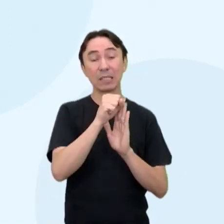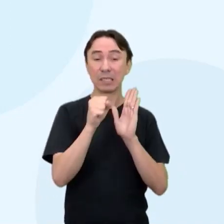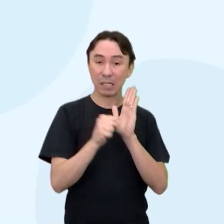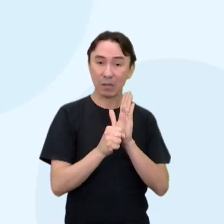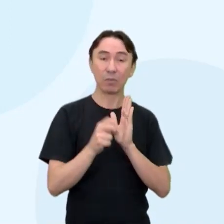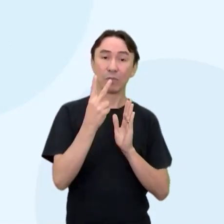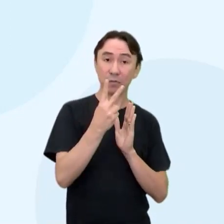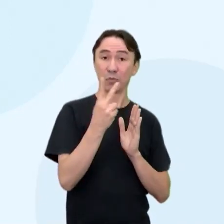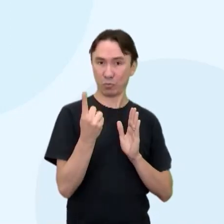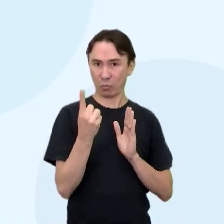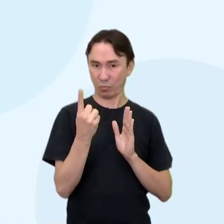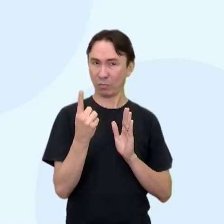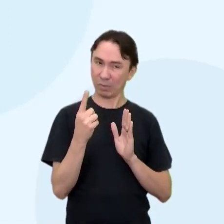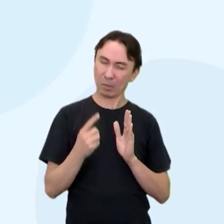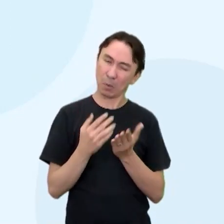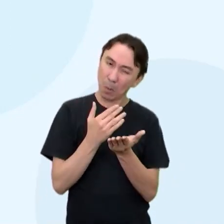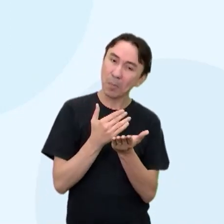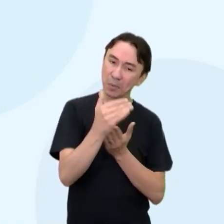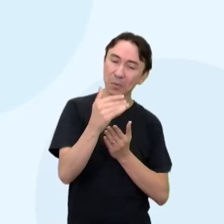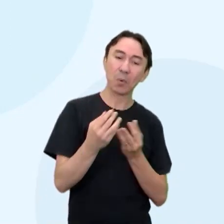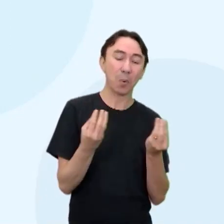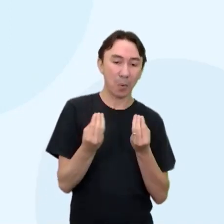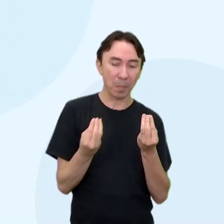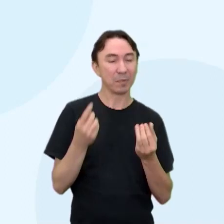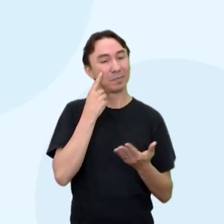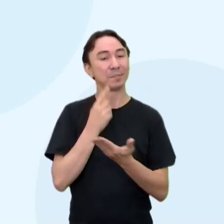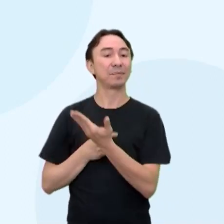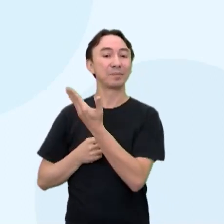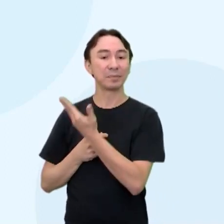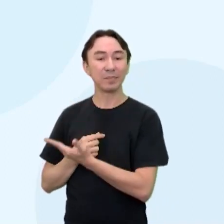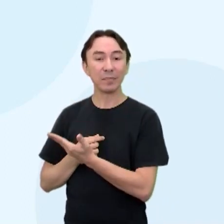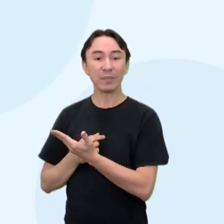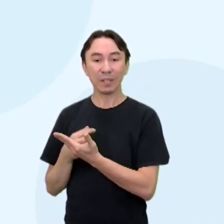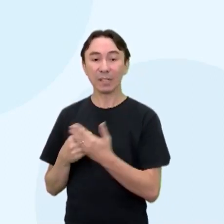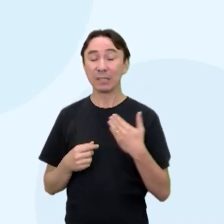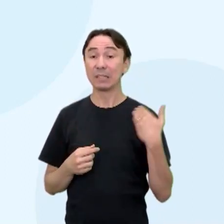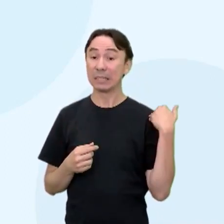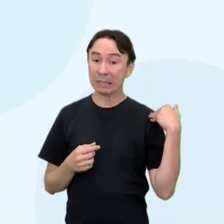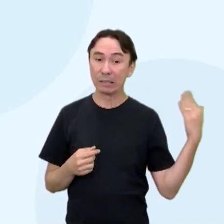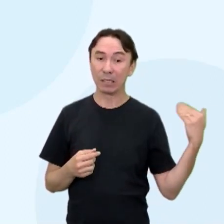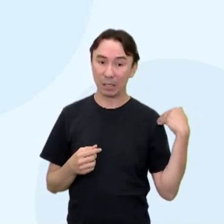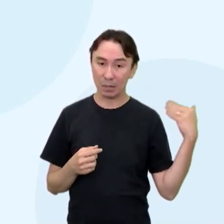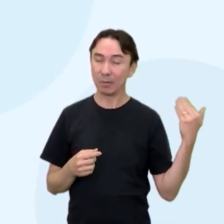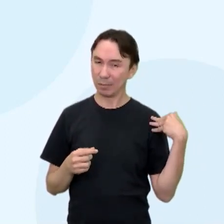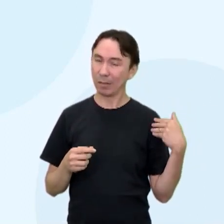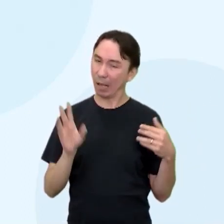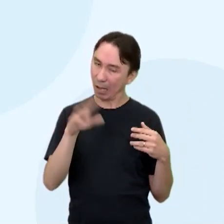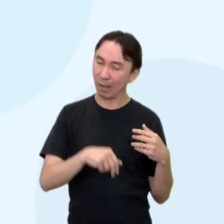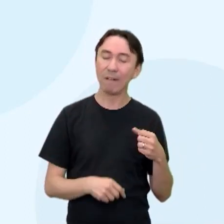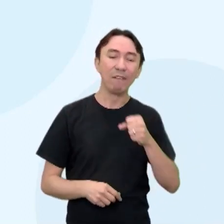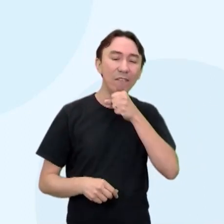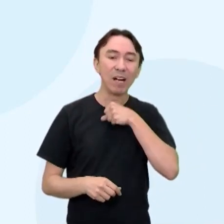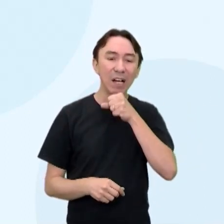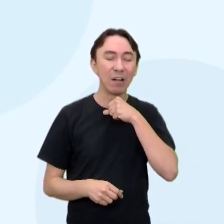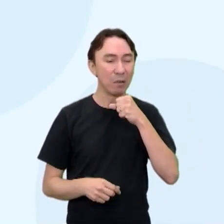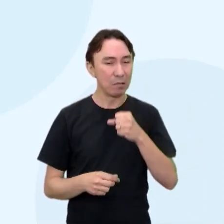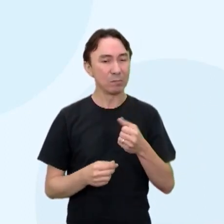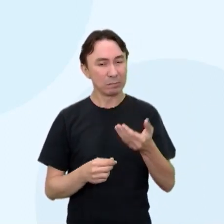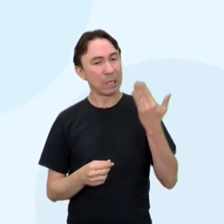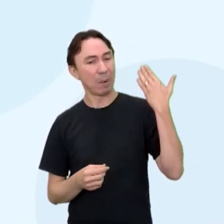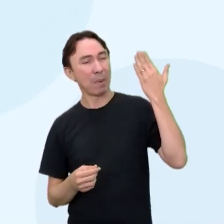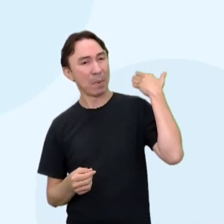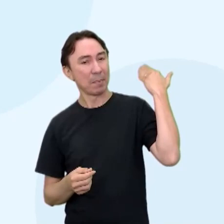esquema clássico e o esquema atual. Então no lado esquerdo nós temos aí pela hierarquia urbana, que era